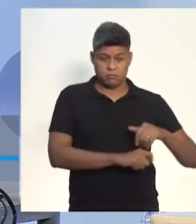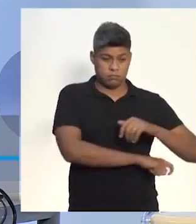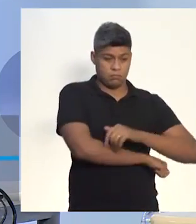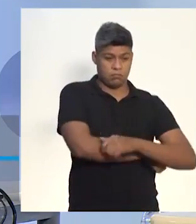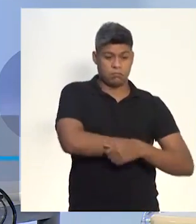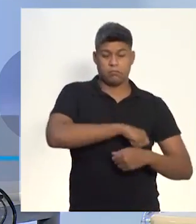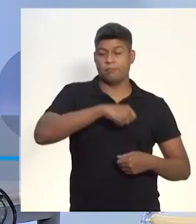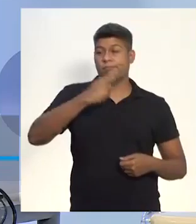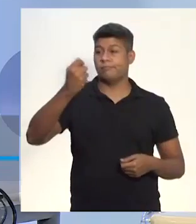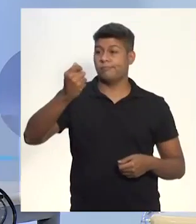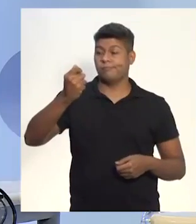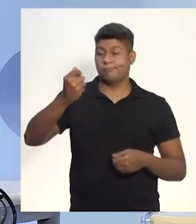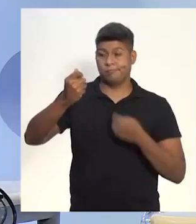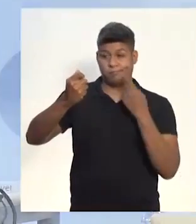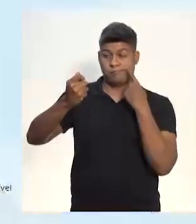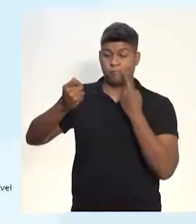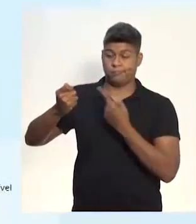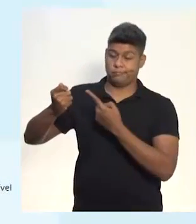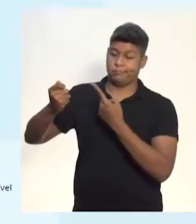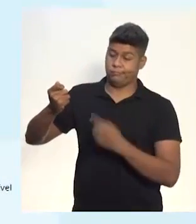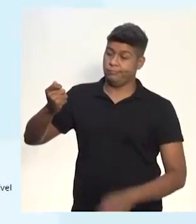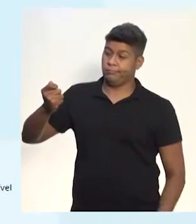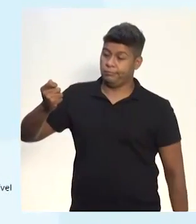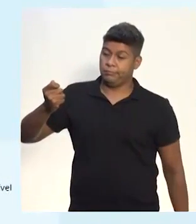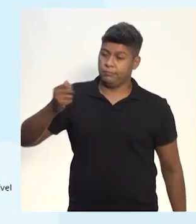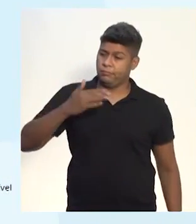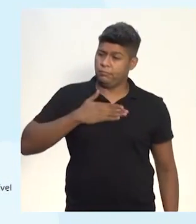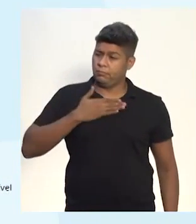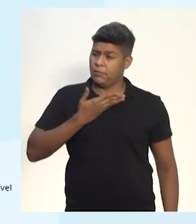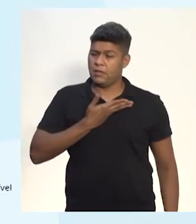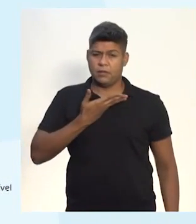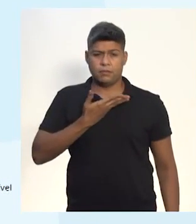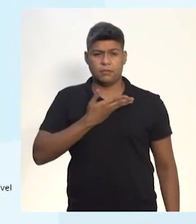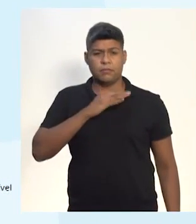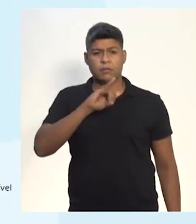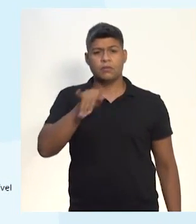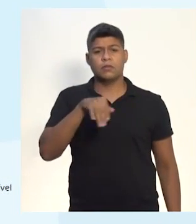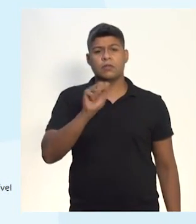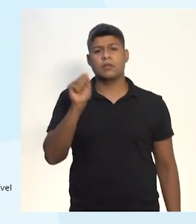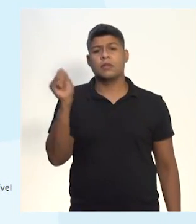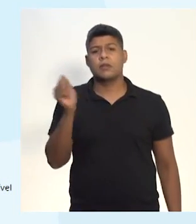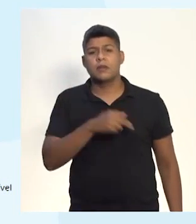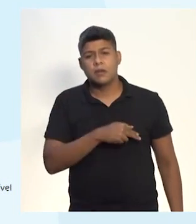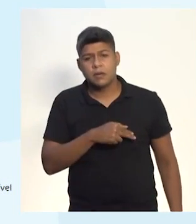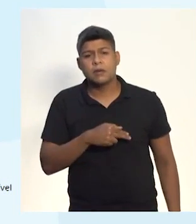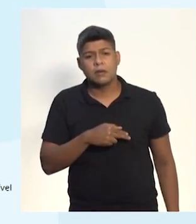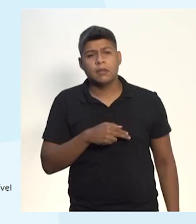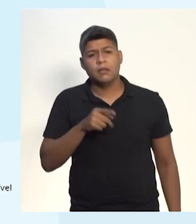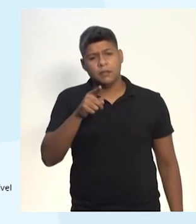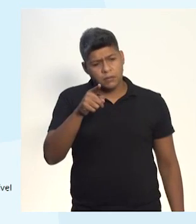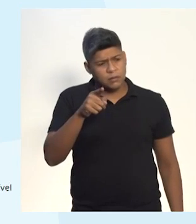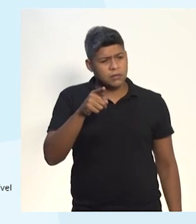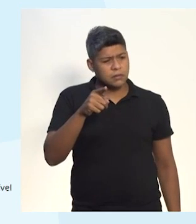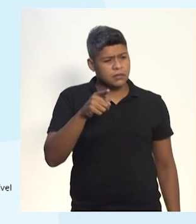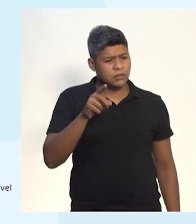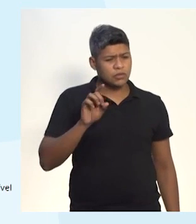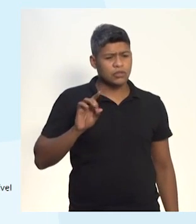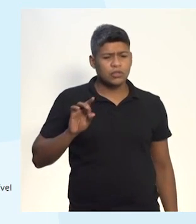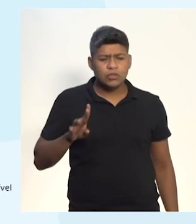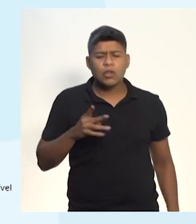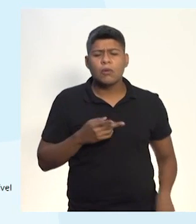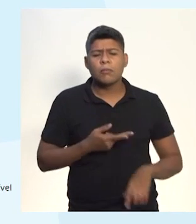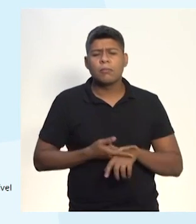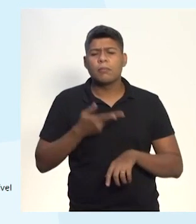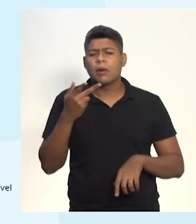castiçal e fala assim: mas, meu amigo Jean Valjean, você está levando só o talher de prata